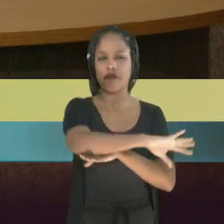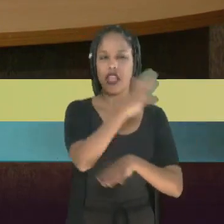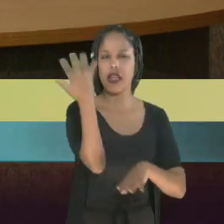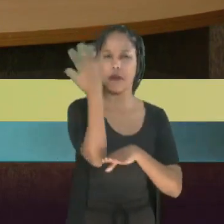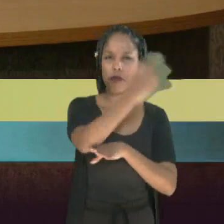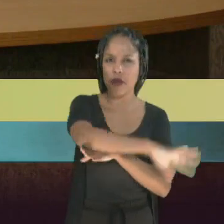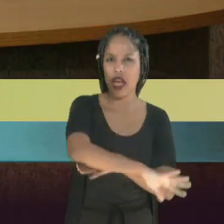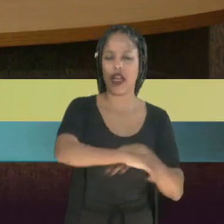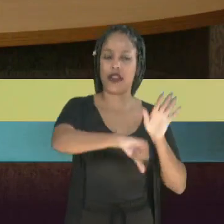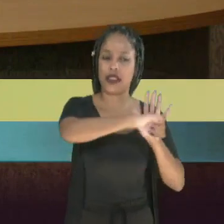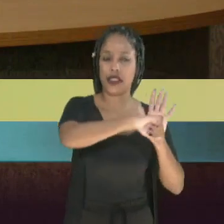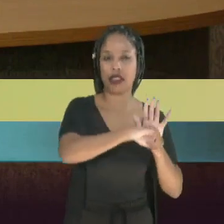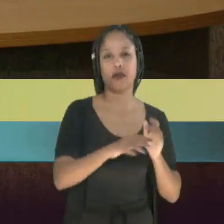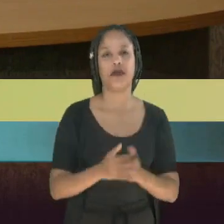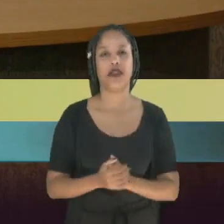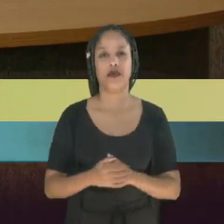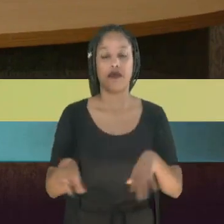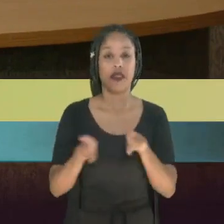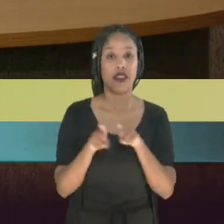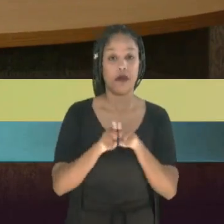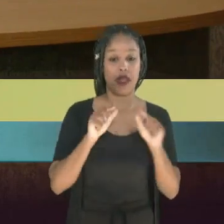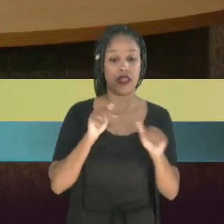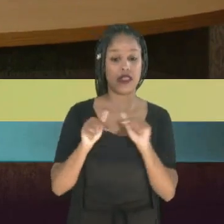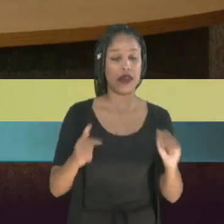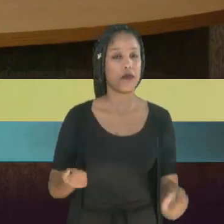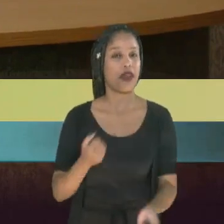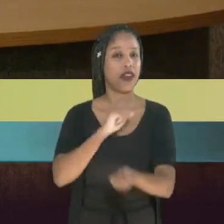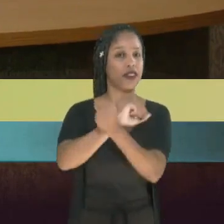trabalho escravo, em grandes fazendas e